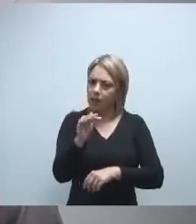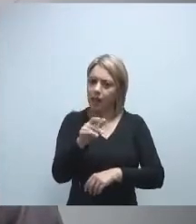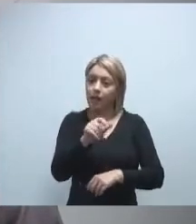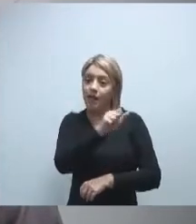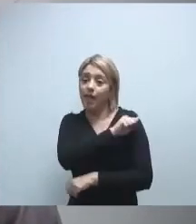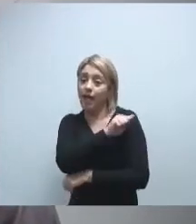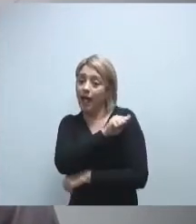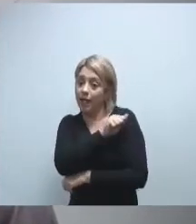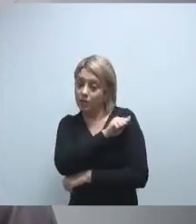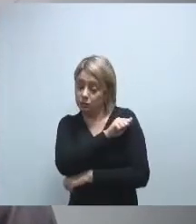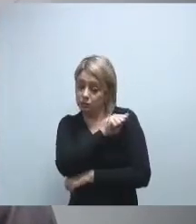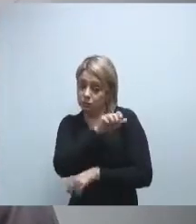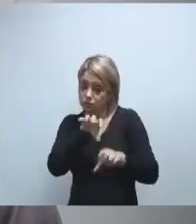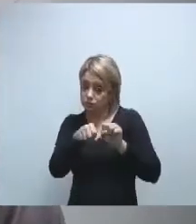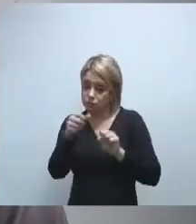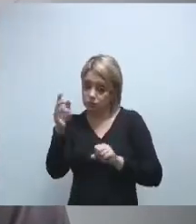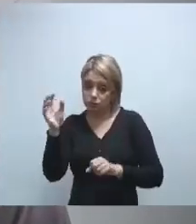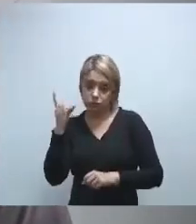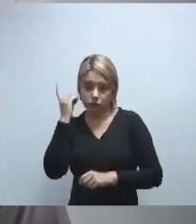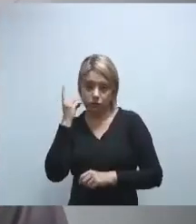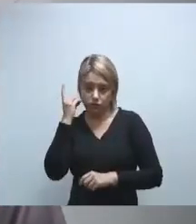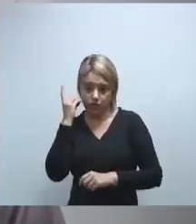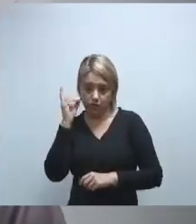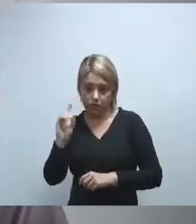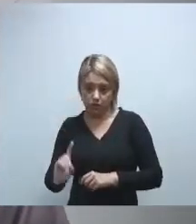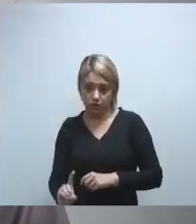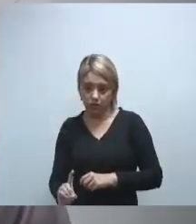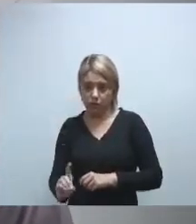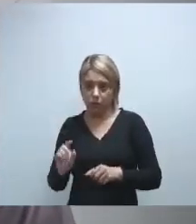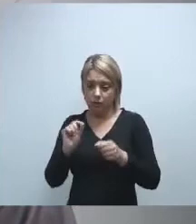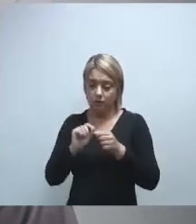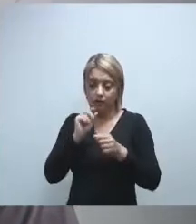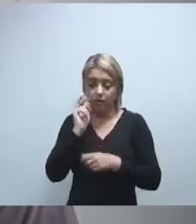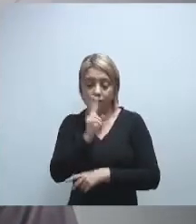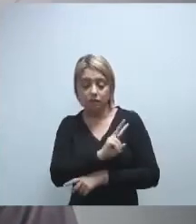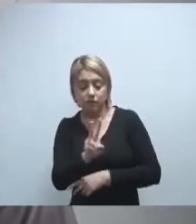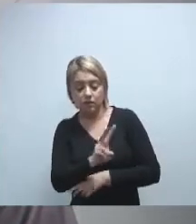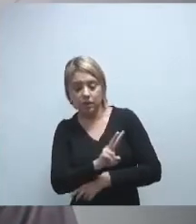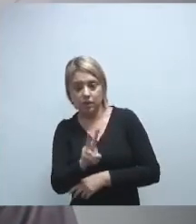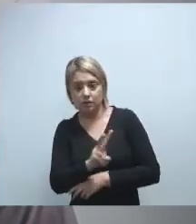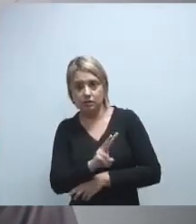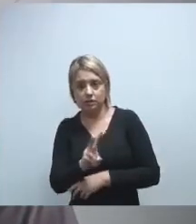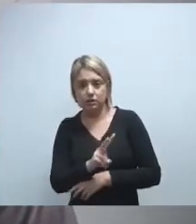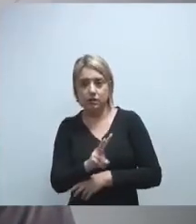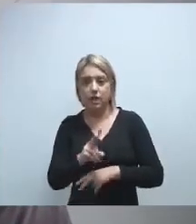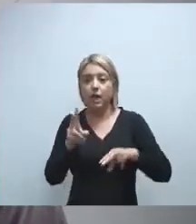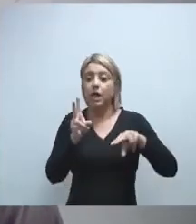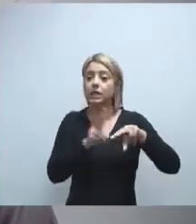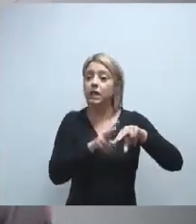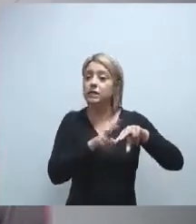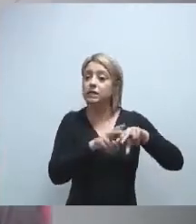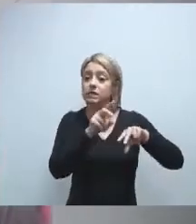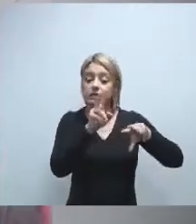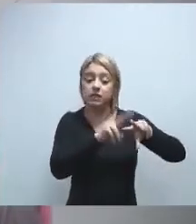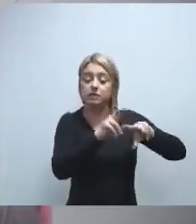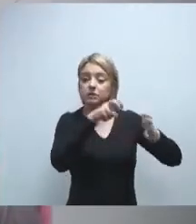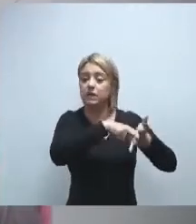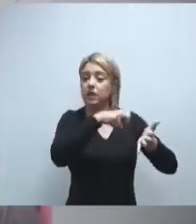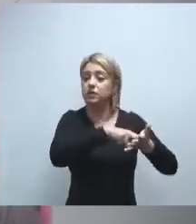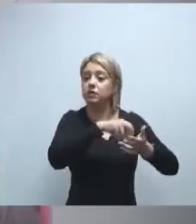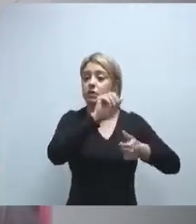5º ano de direito façam façam a fiscalização das penas alternativas